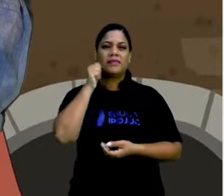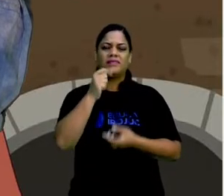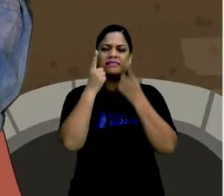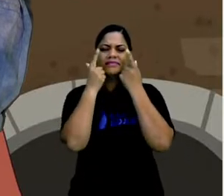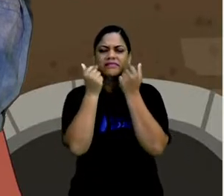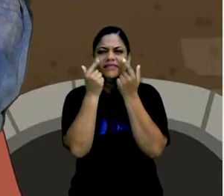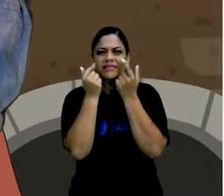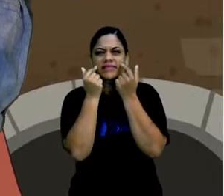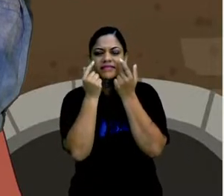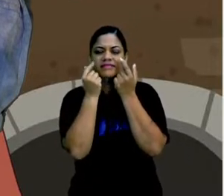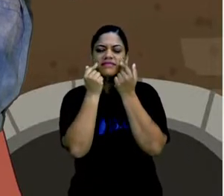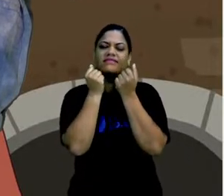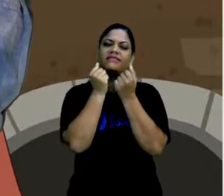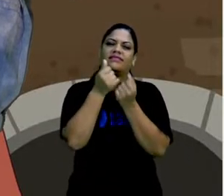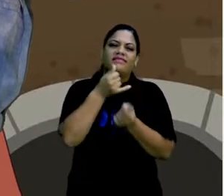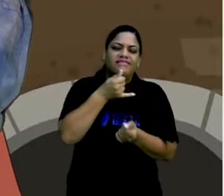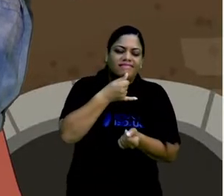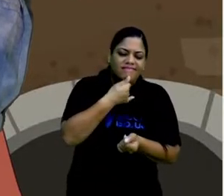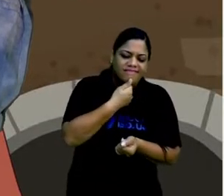ela chorando, leiturinha.